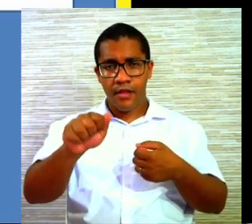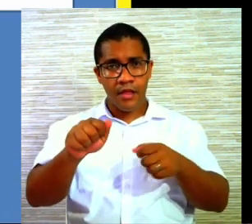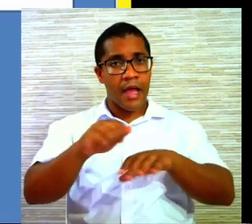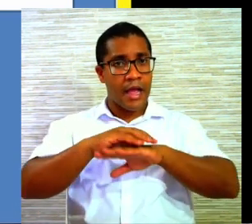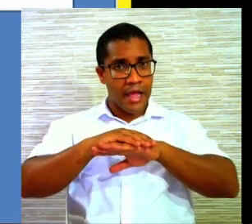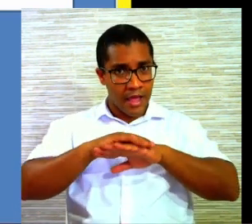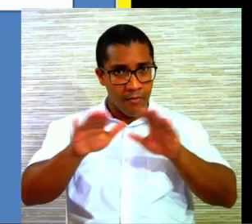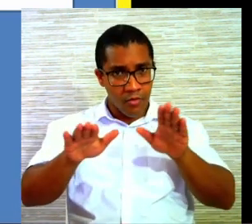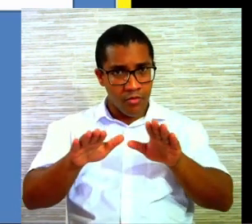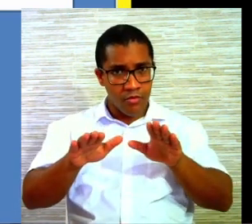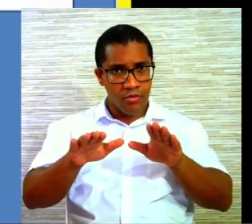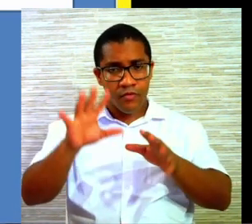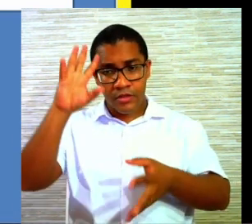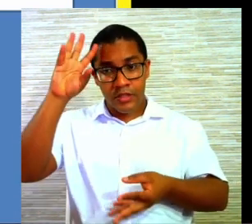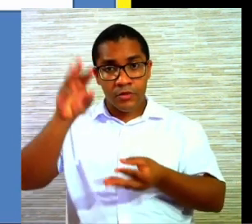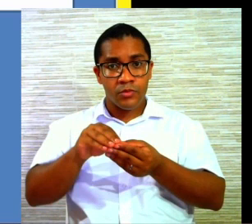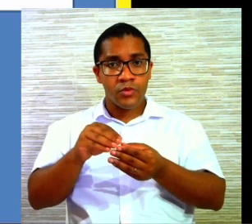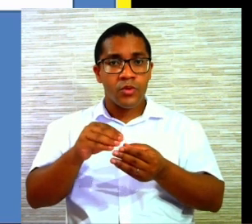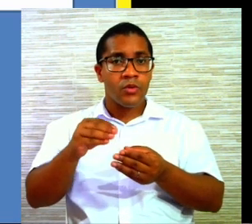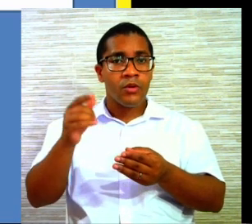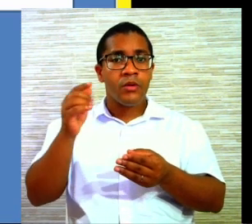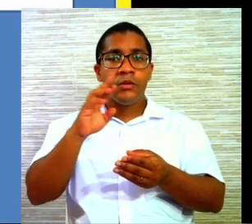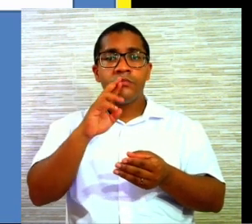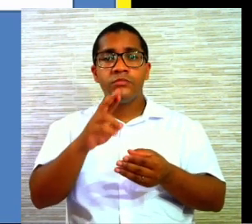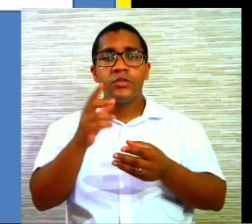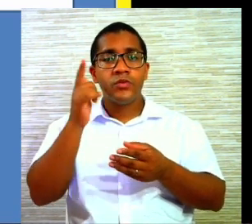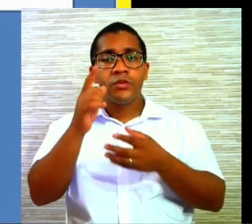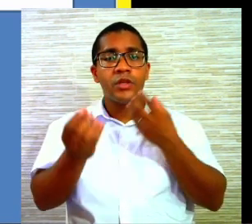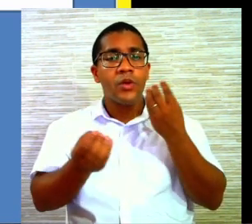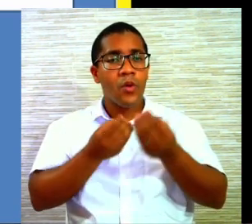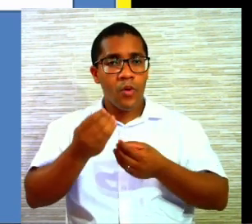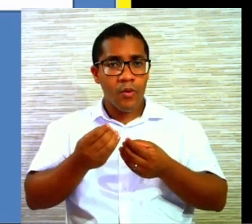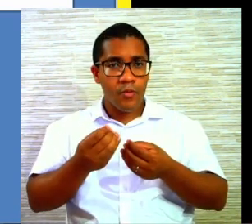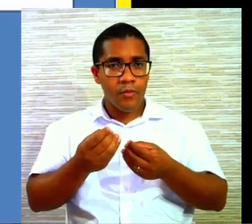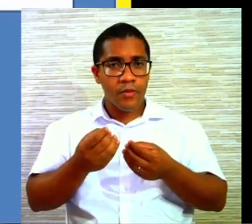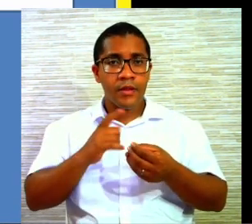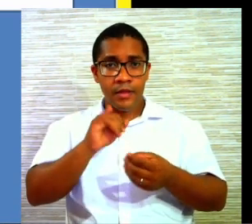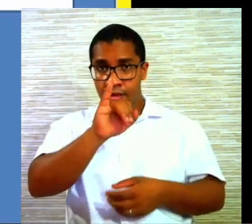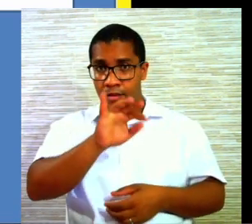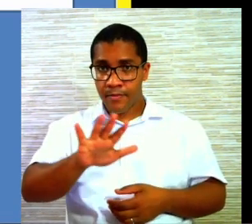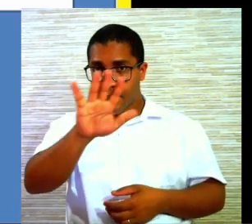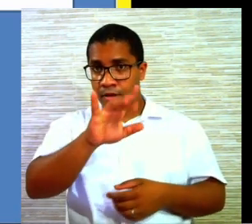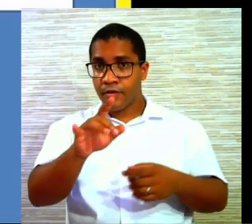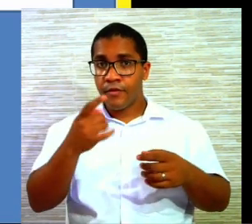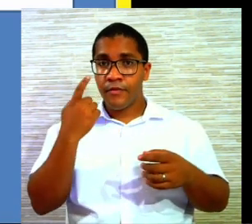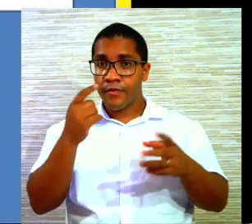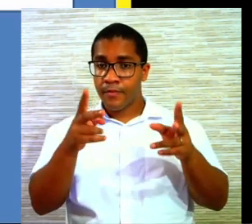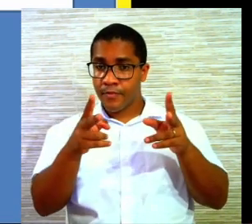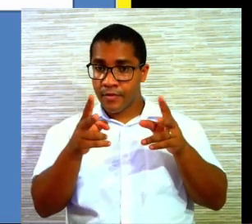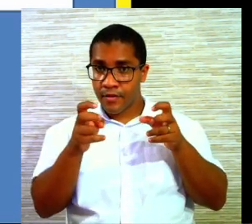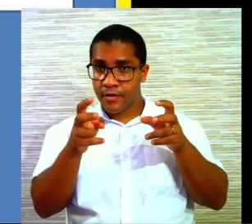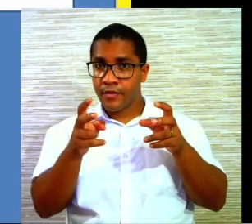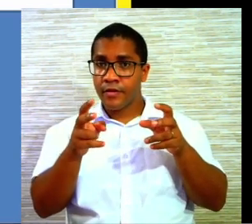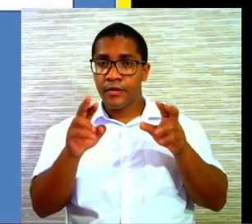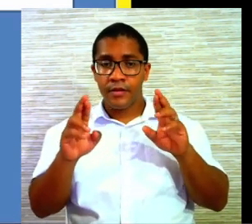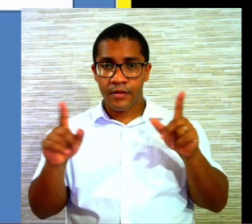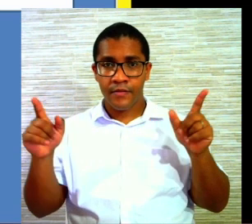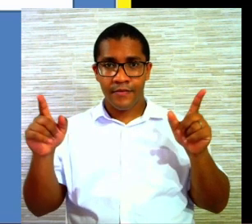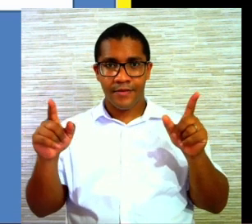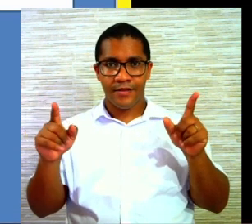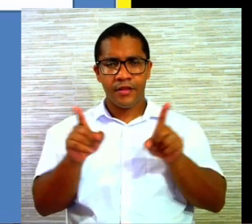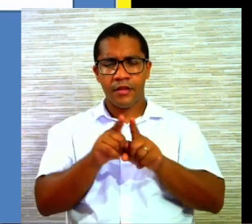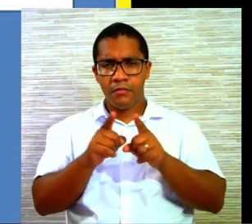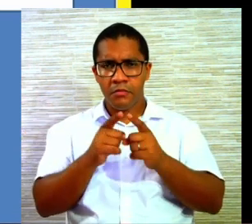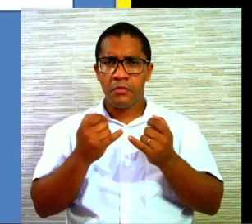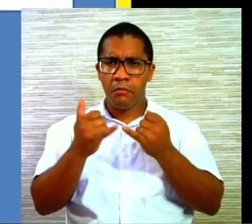conclusão? Então, através das imagens, podemos perceber as diferenças que o cotidiano dos nobres e